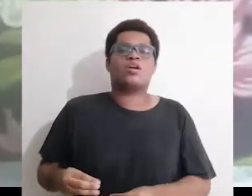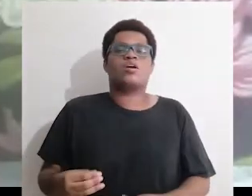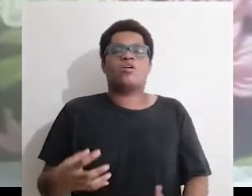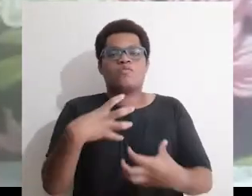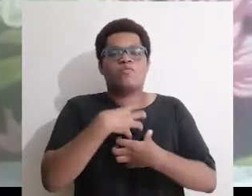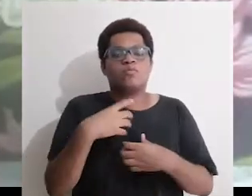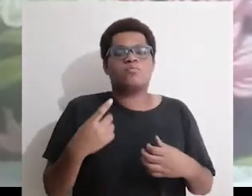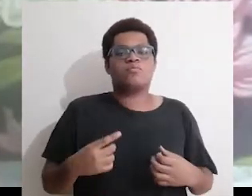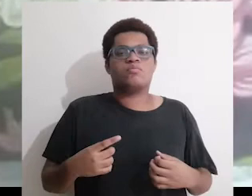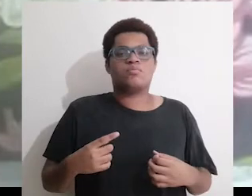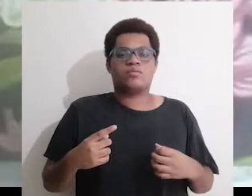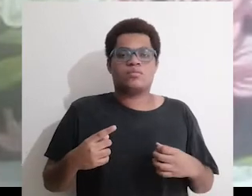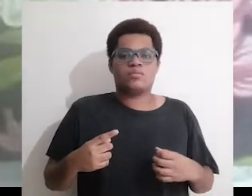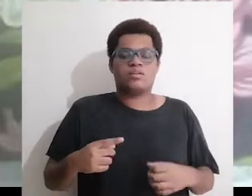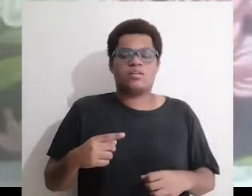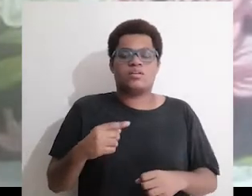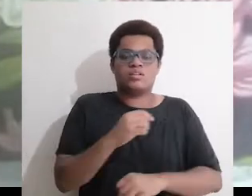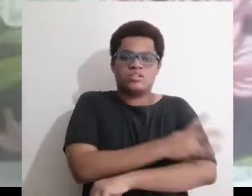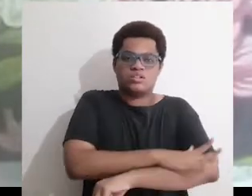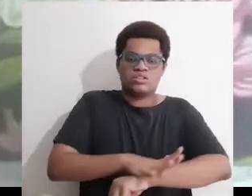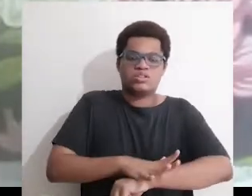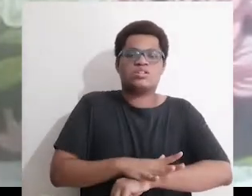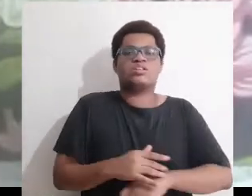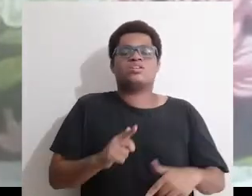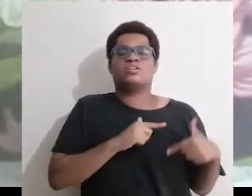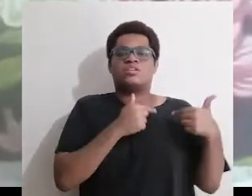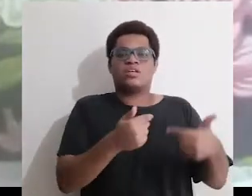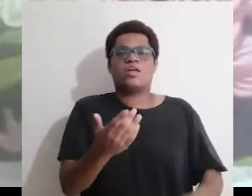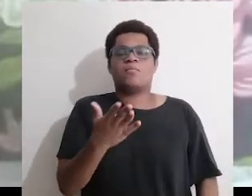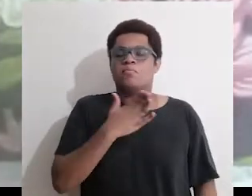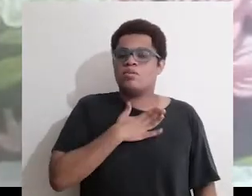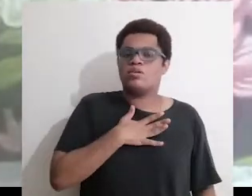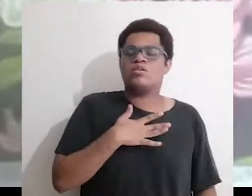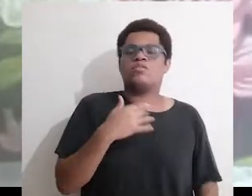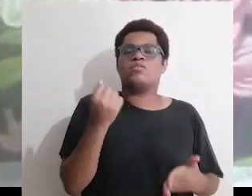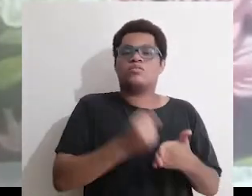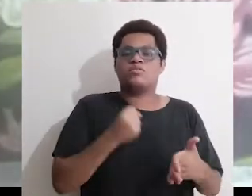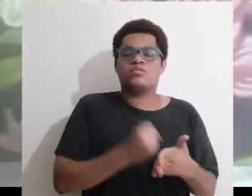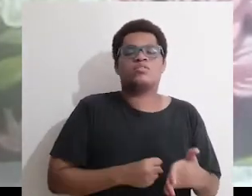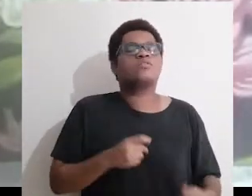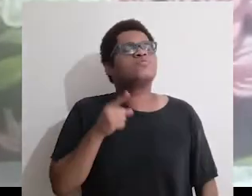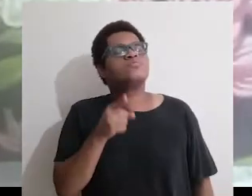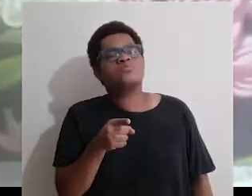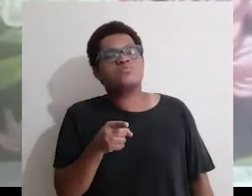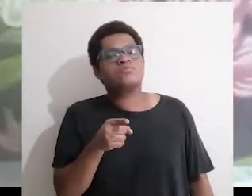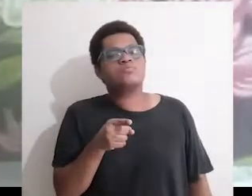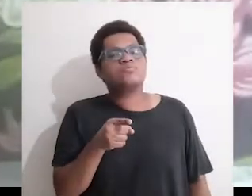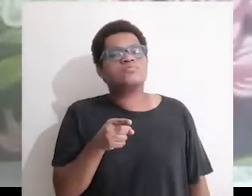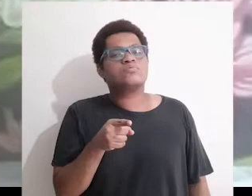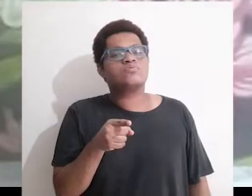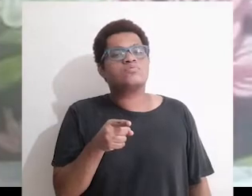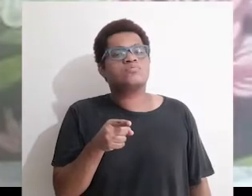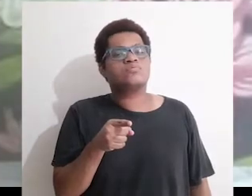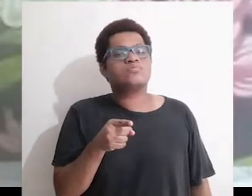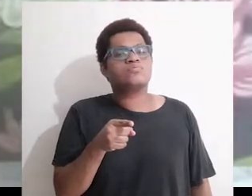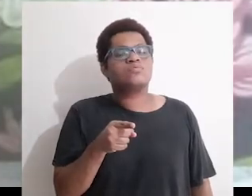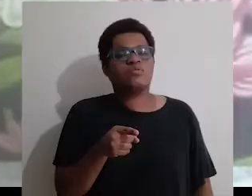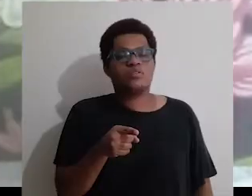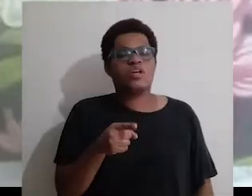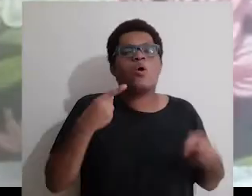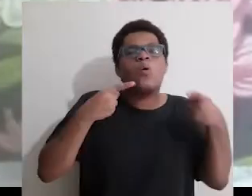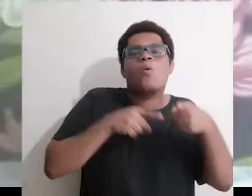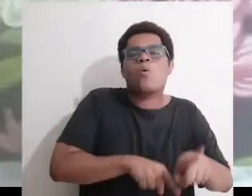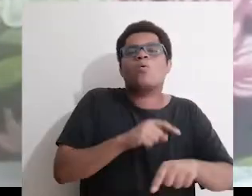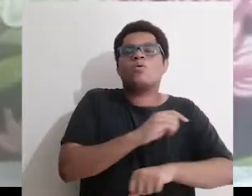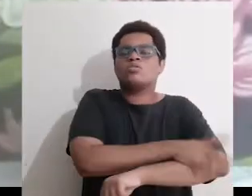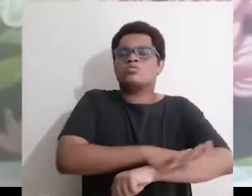agir. Então, essa é a minha parte. E você? Você é